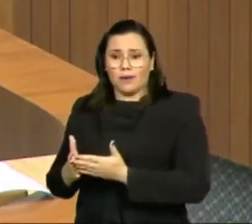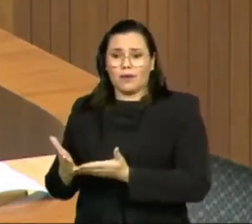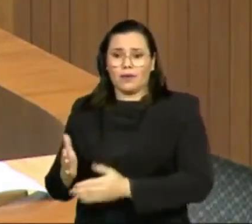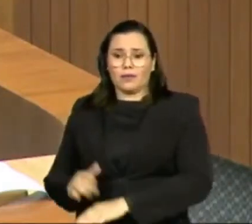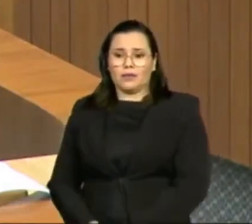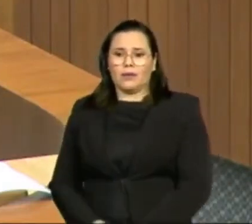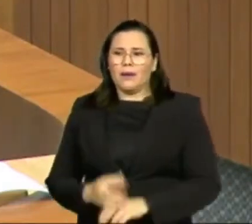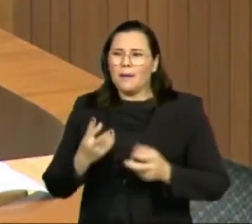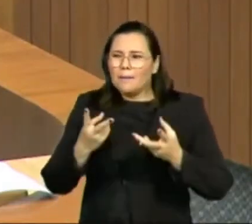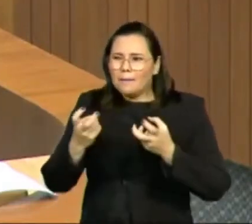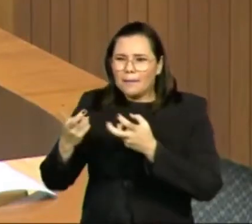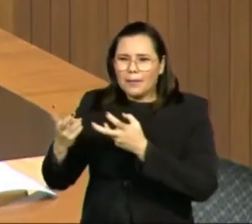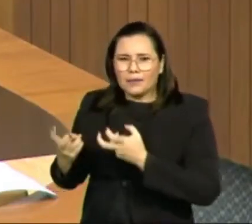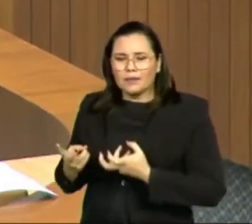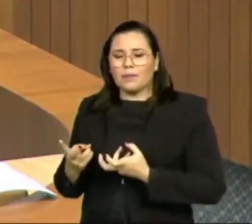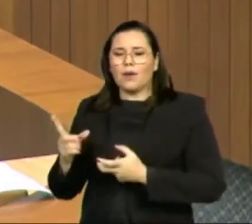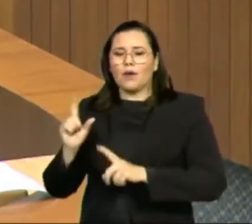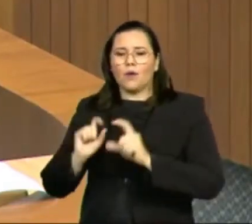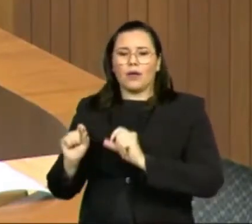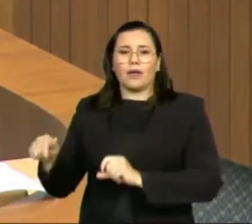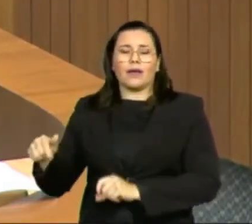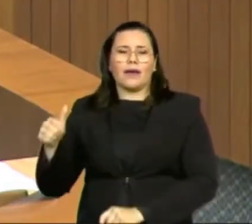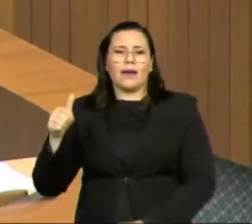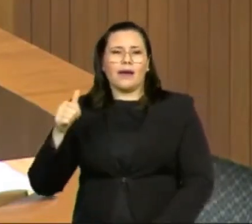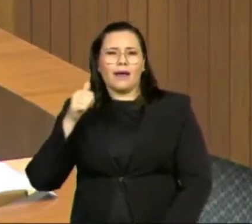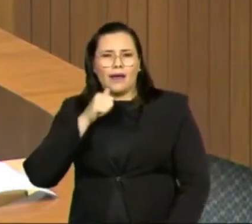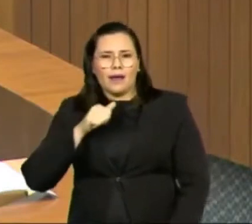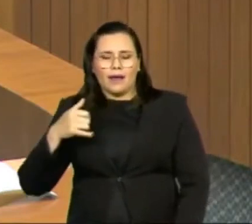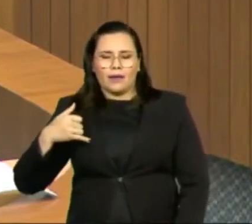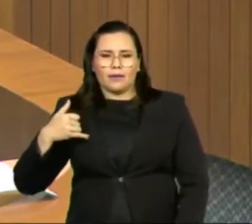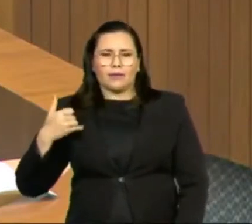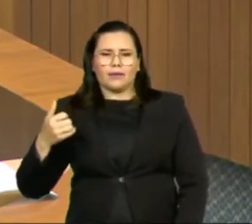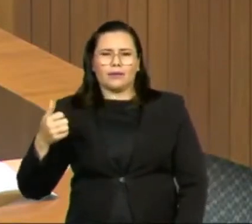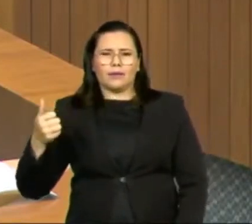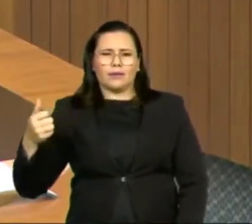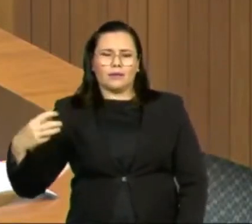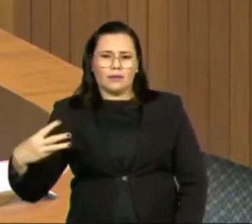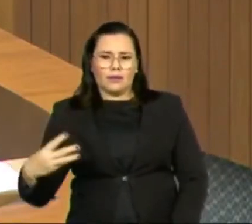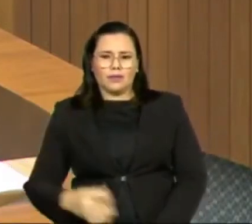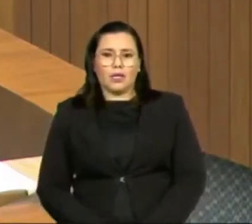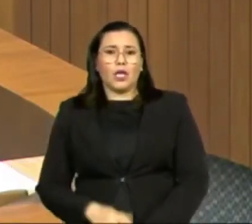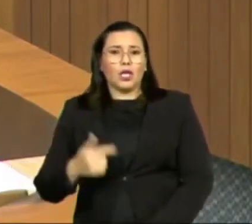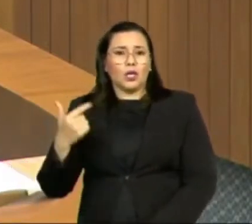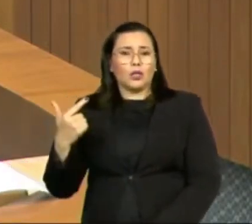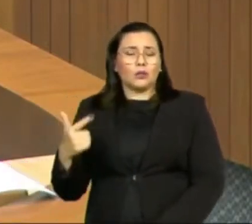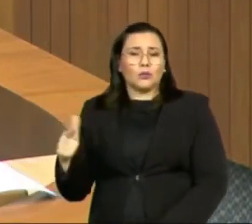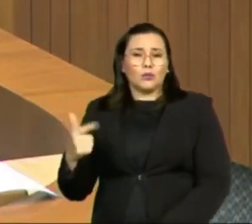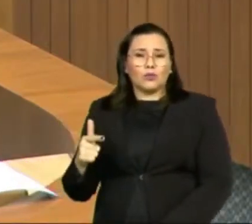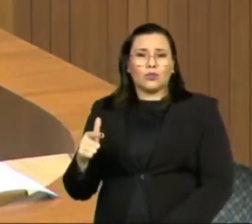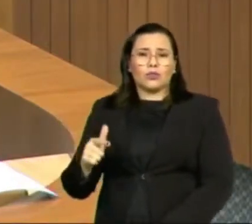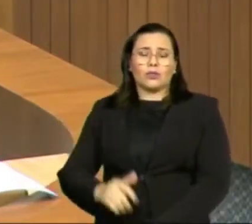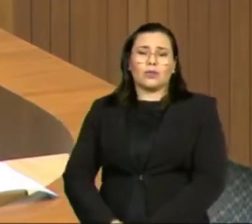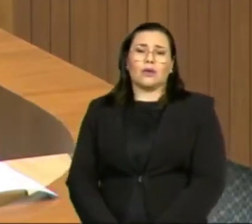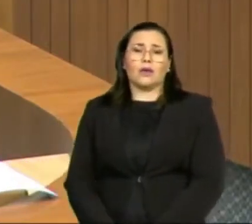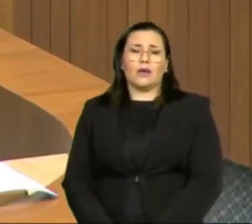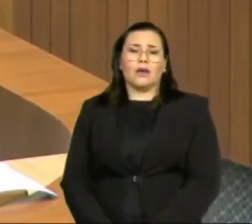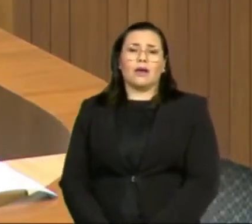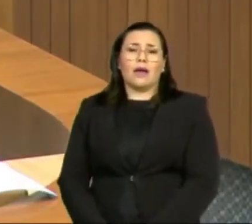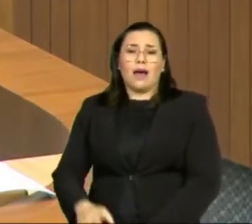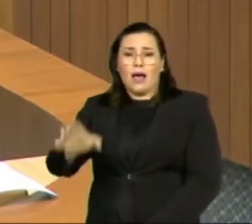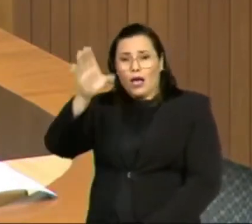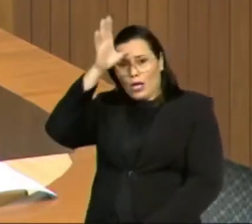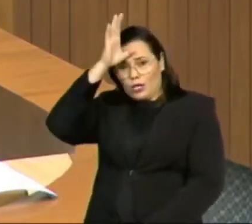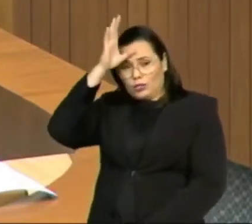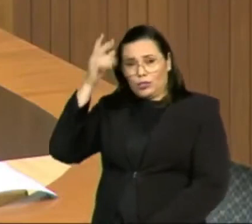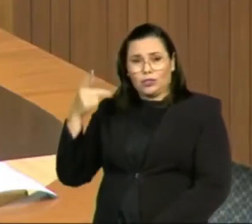uma ocasião em que a declarante estava certinha em casa, a levou para um quarto, ele já estava excitado, deitou